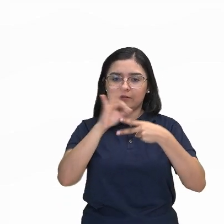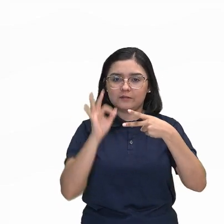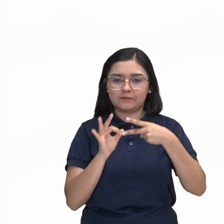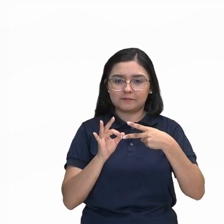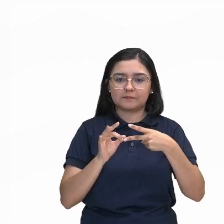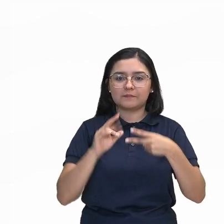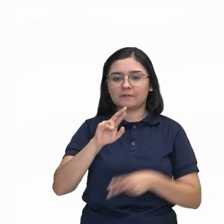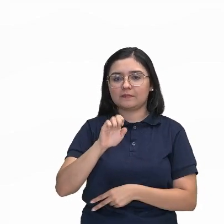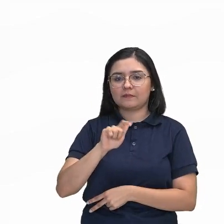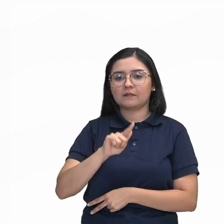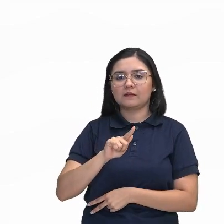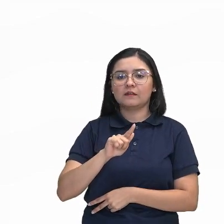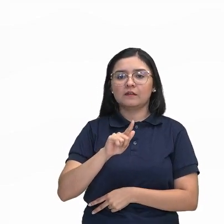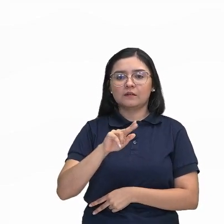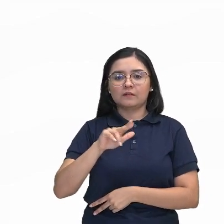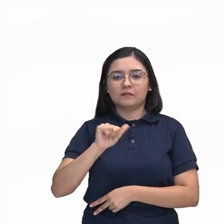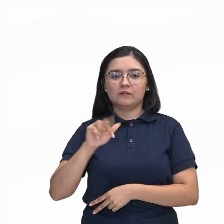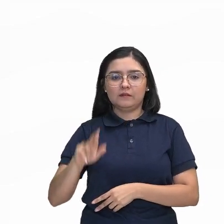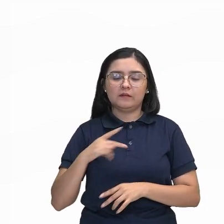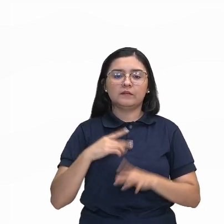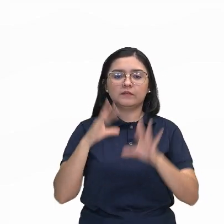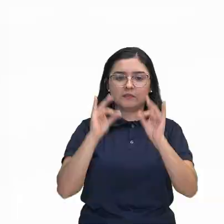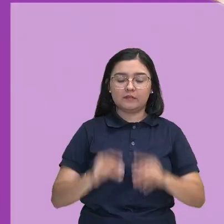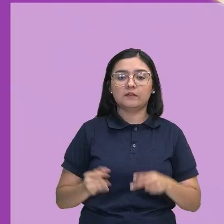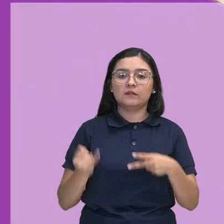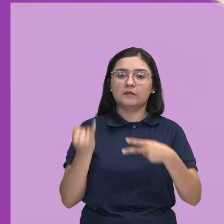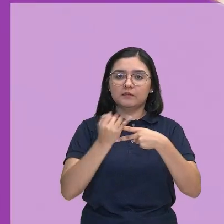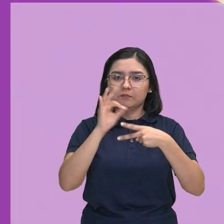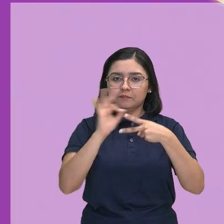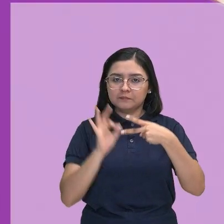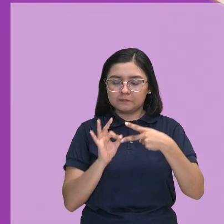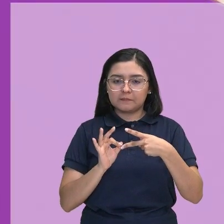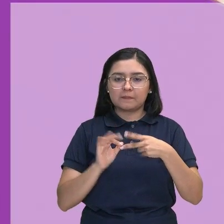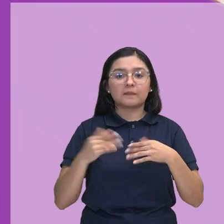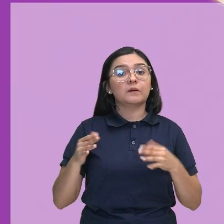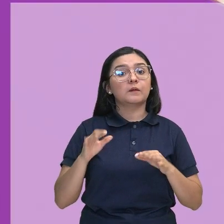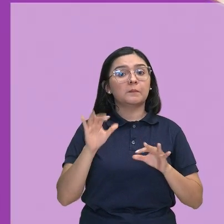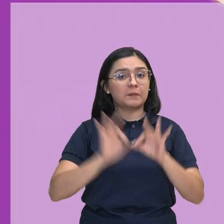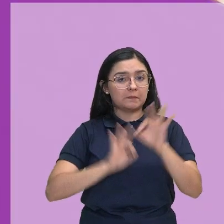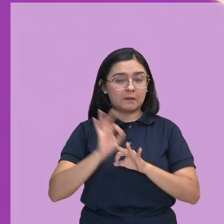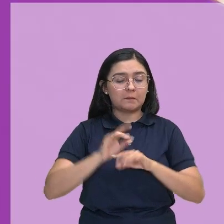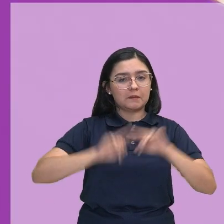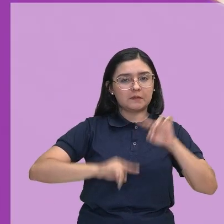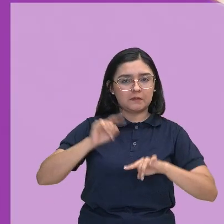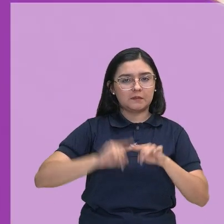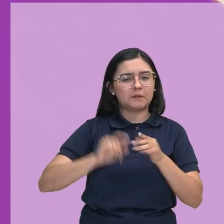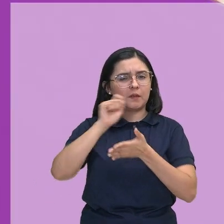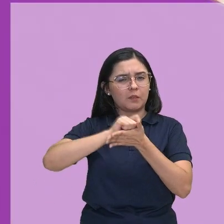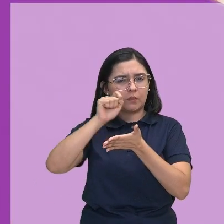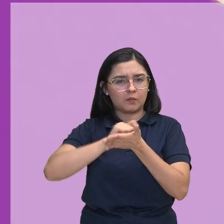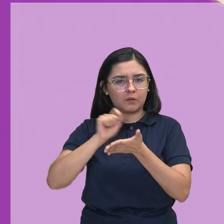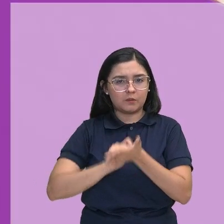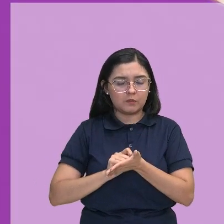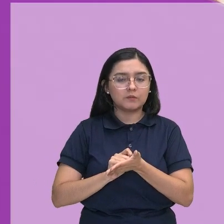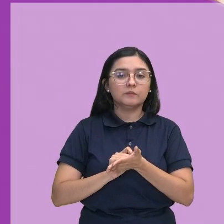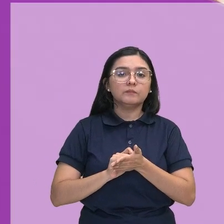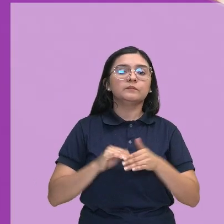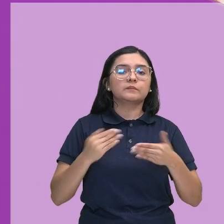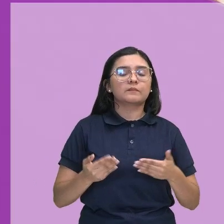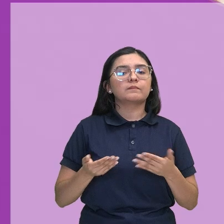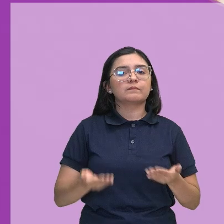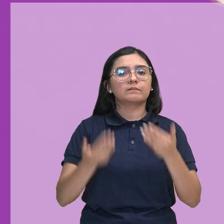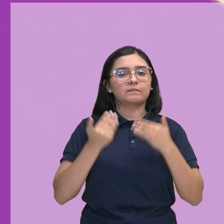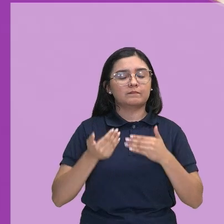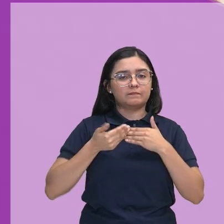regular. Detalhamento, polígono regular. Então, prepare seu material, anote tudo na nossa aula e, sem